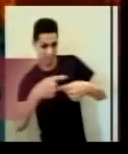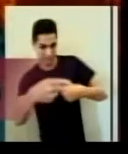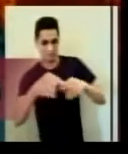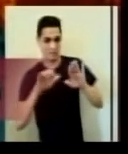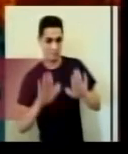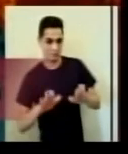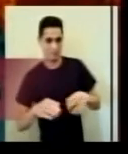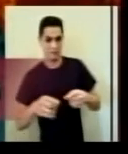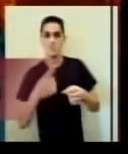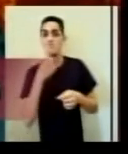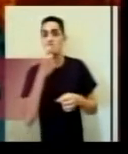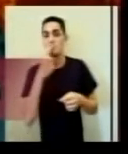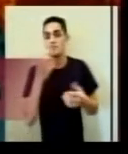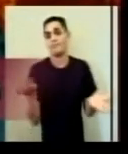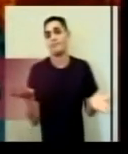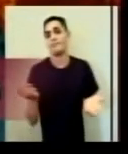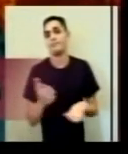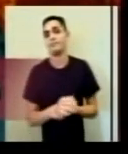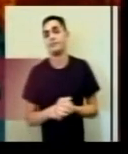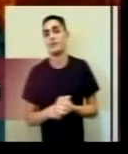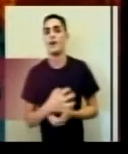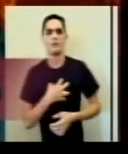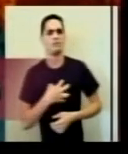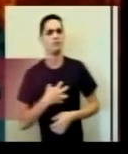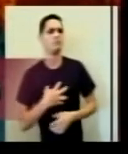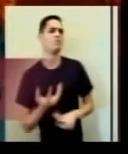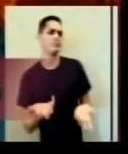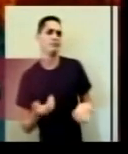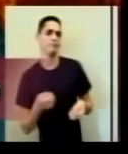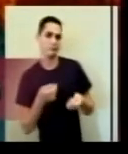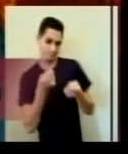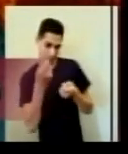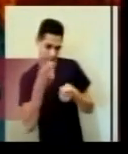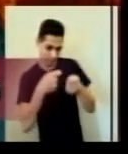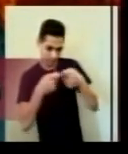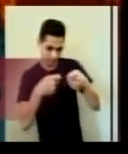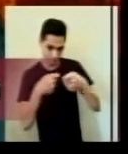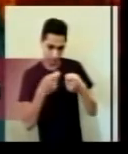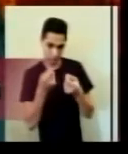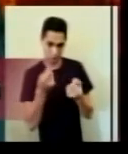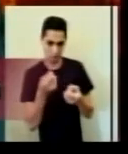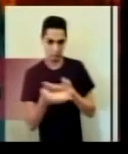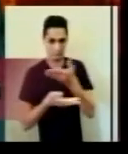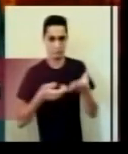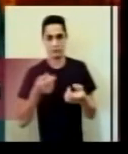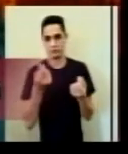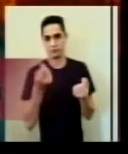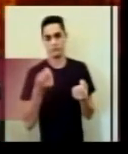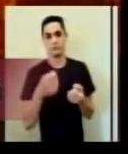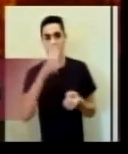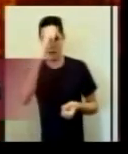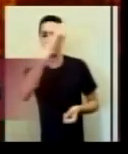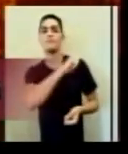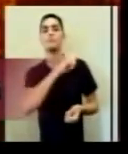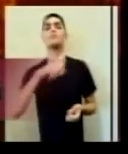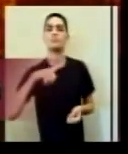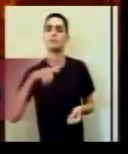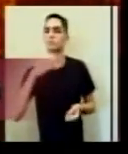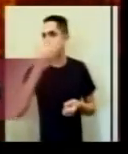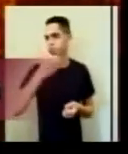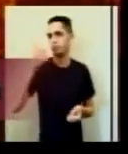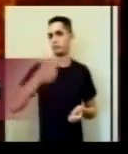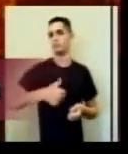vejo vantagem de ter ficado 8 semanas na fase vermelha. Eu